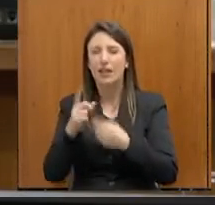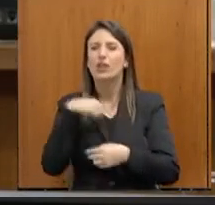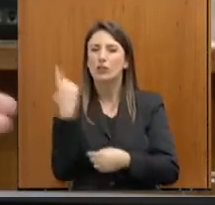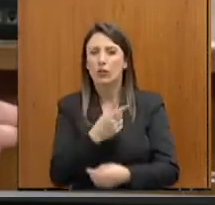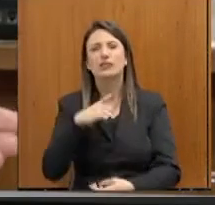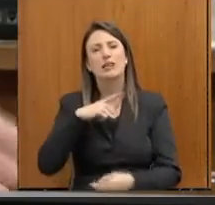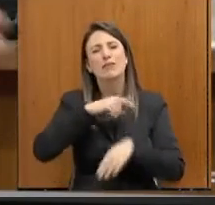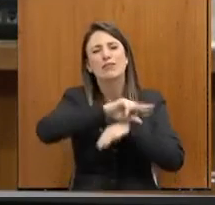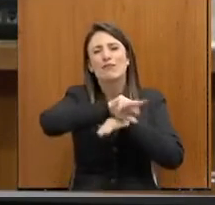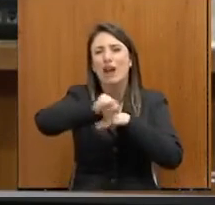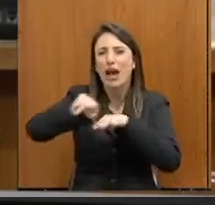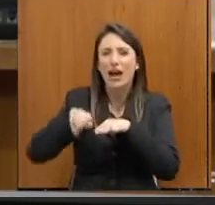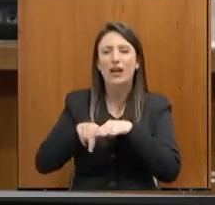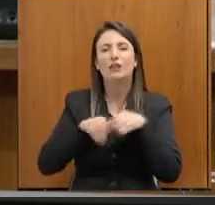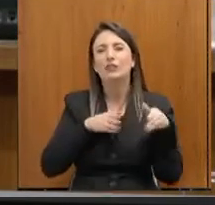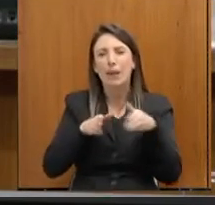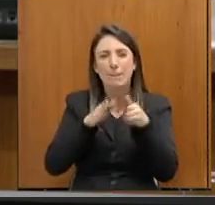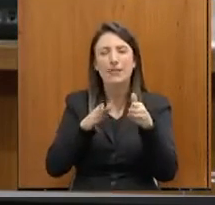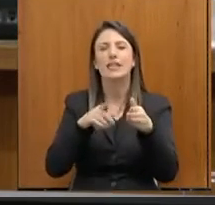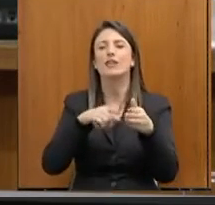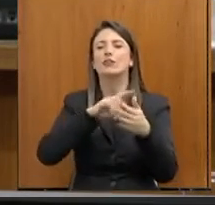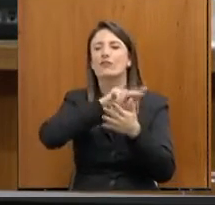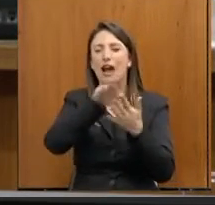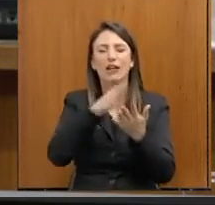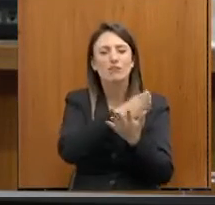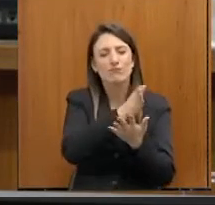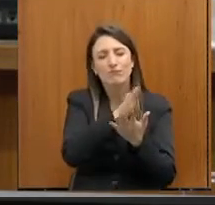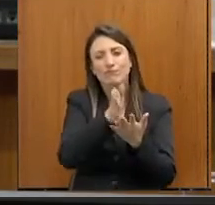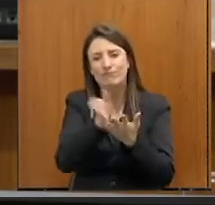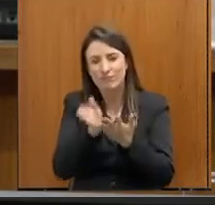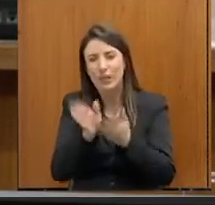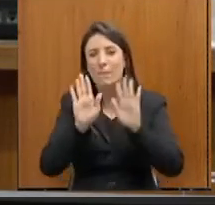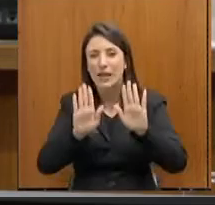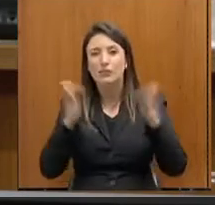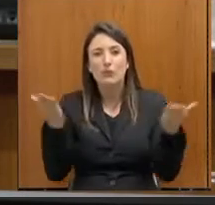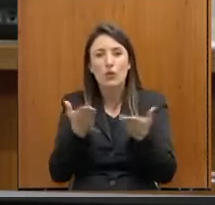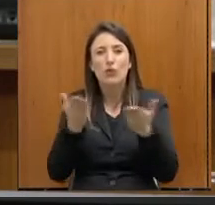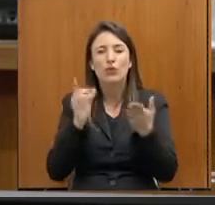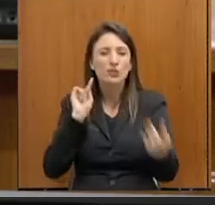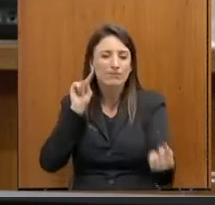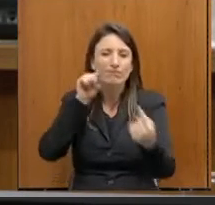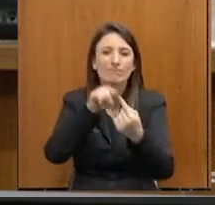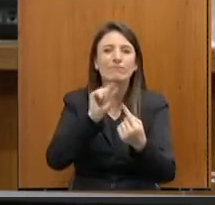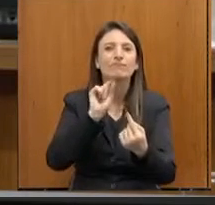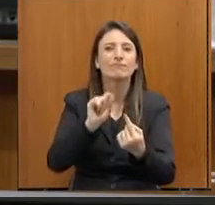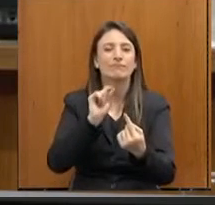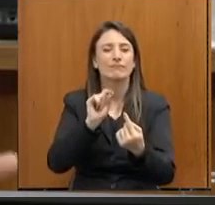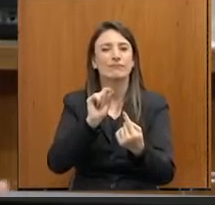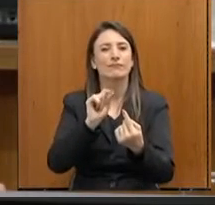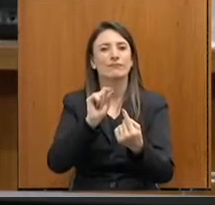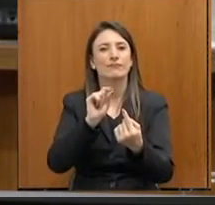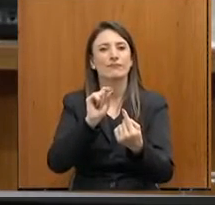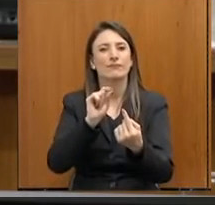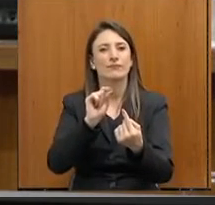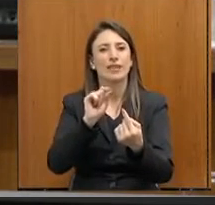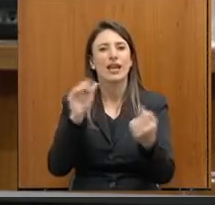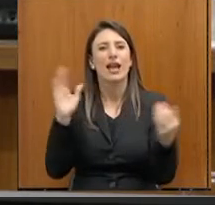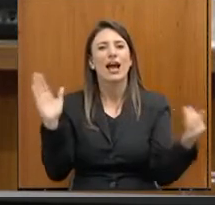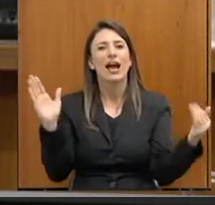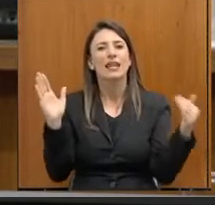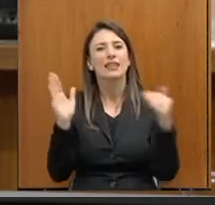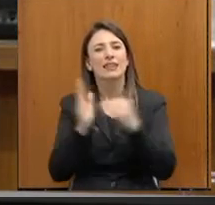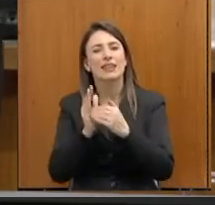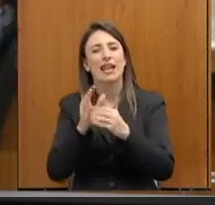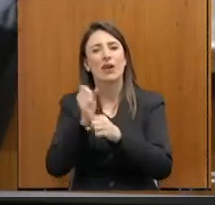caminhos que estão sendo seguidos e nossa meta Hoje nossa expectativa é de que até o final de